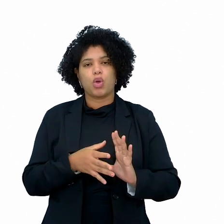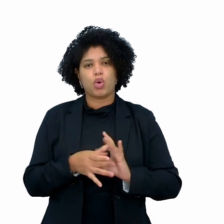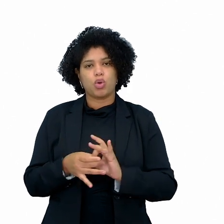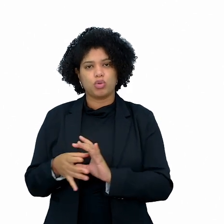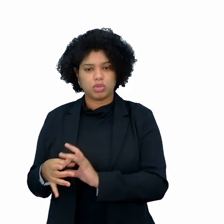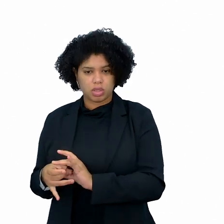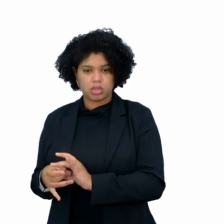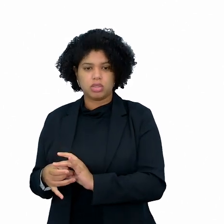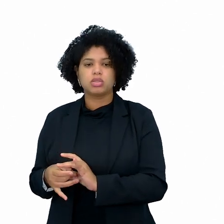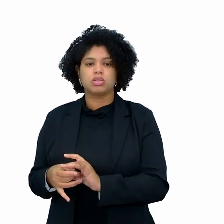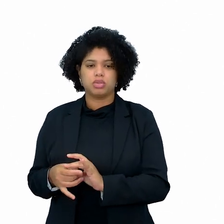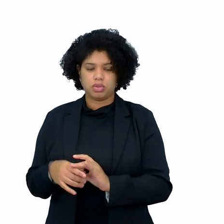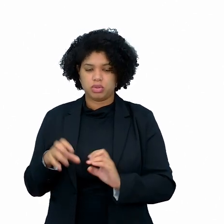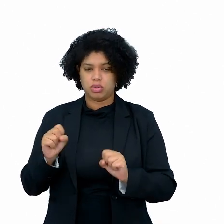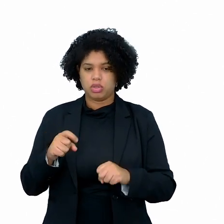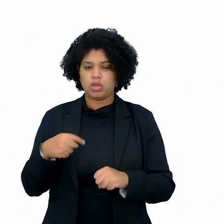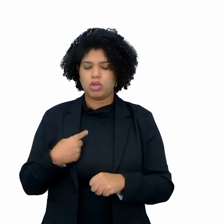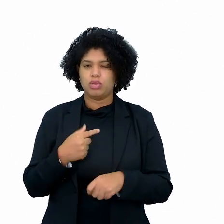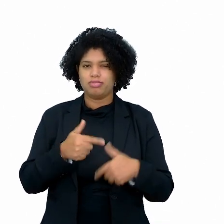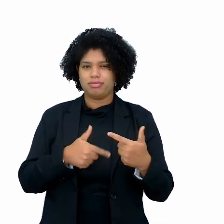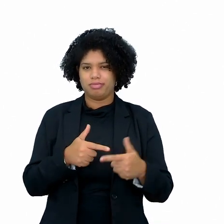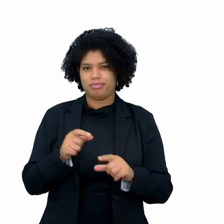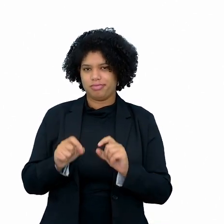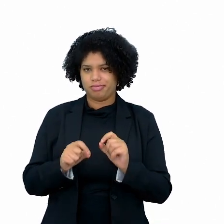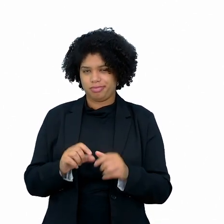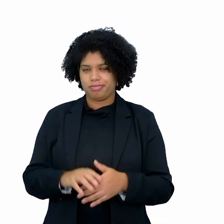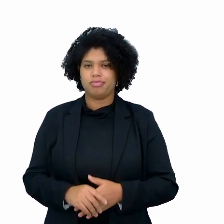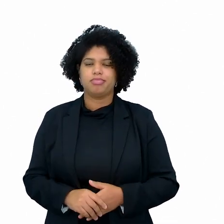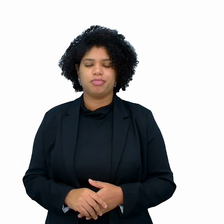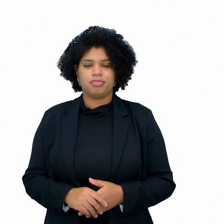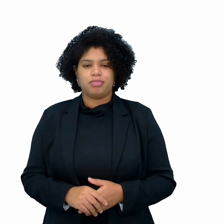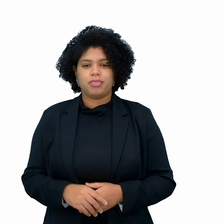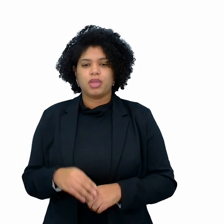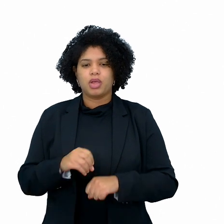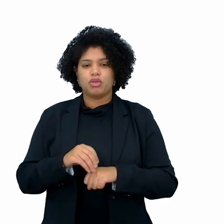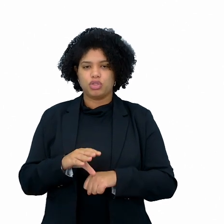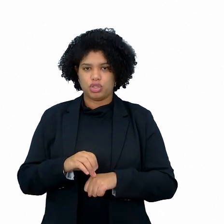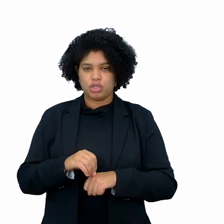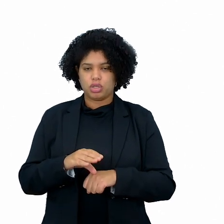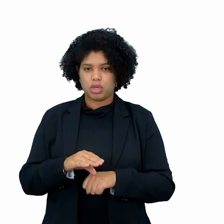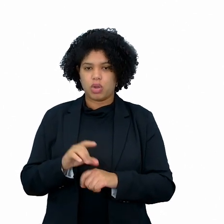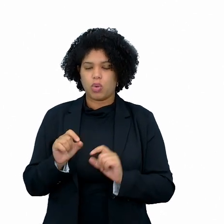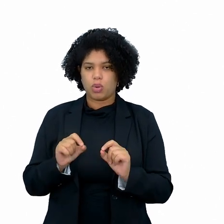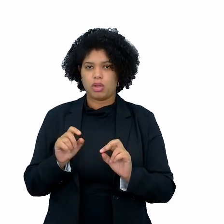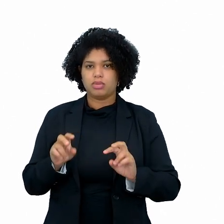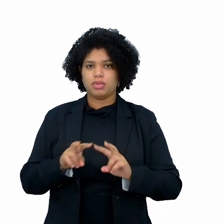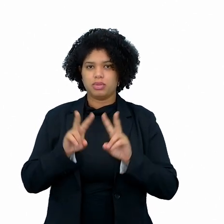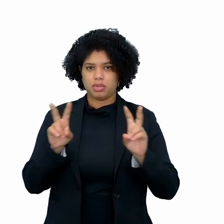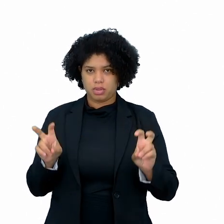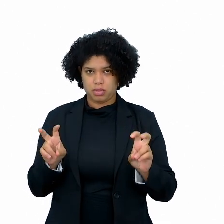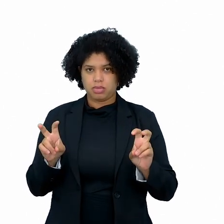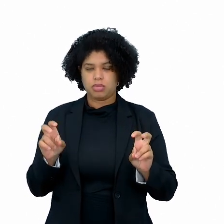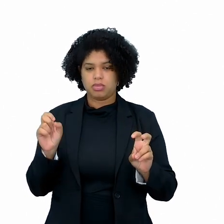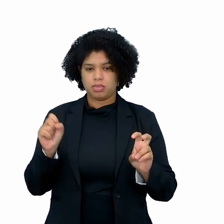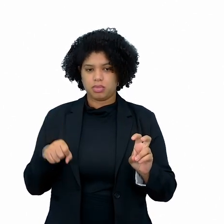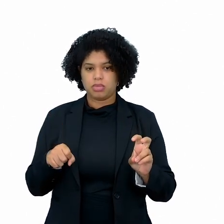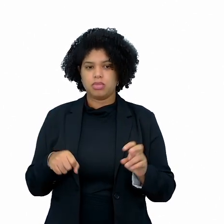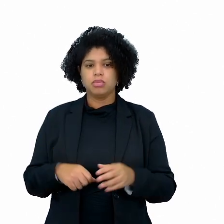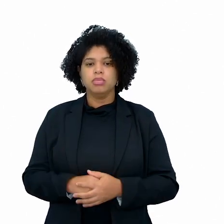objetos educacionais que a gente está trabalhando. Então, ó, eu estou sugerindo um tema